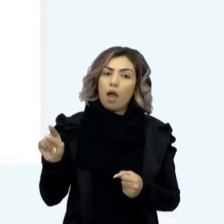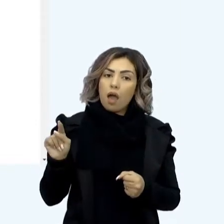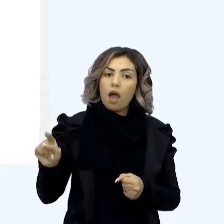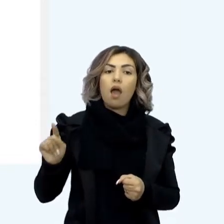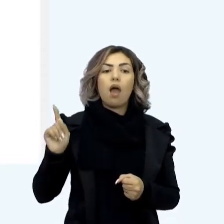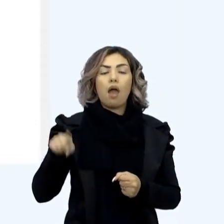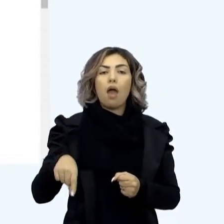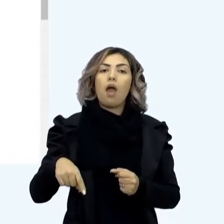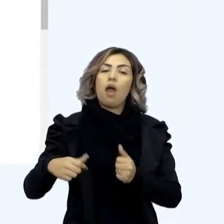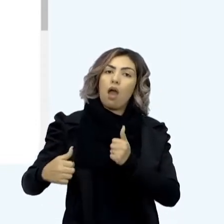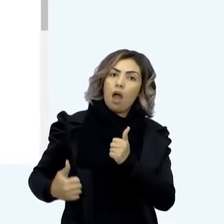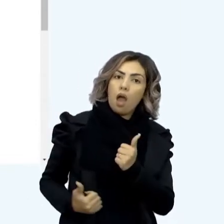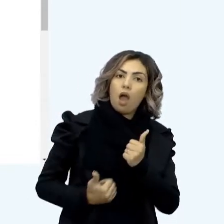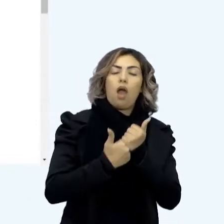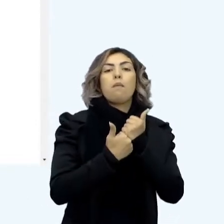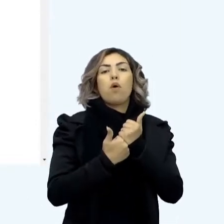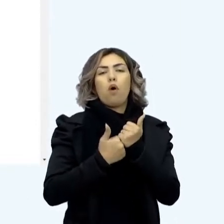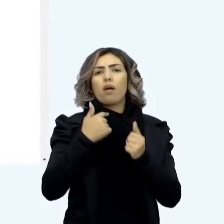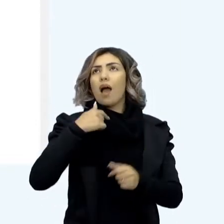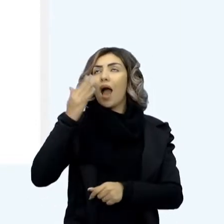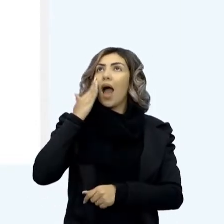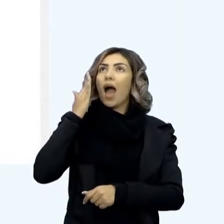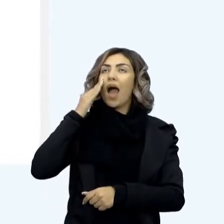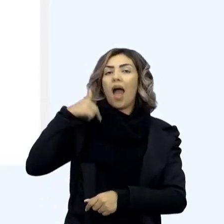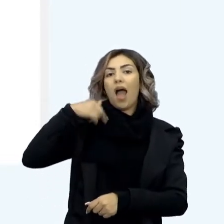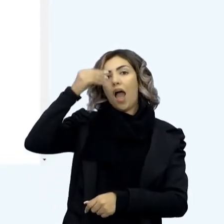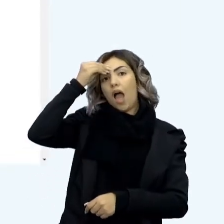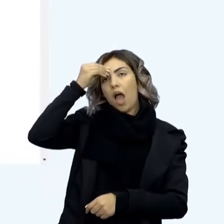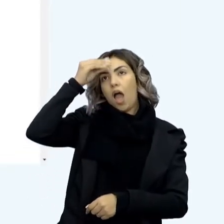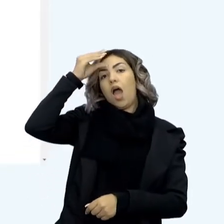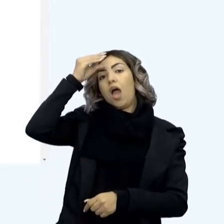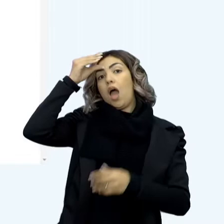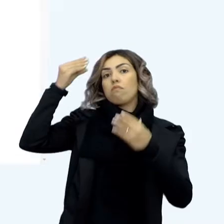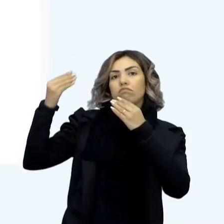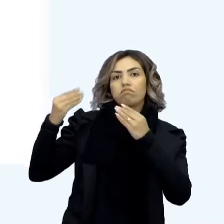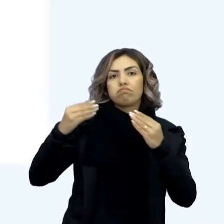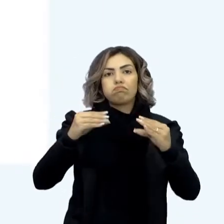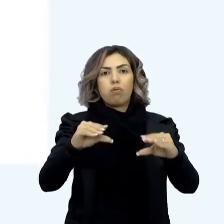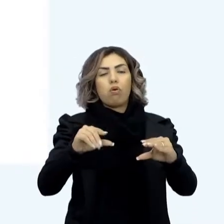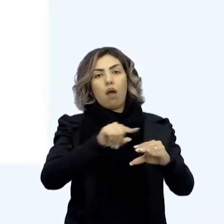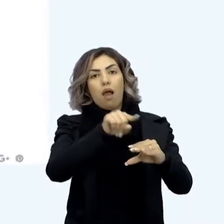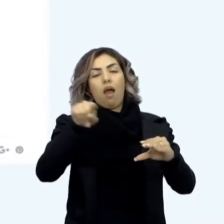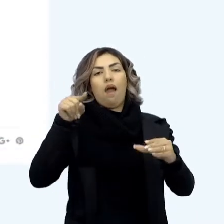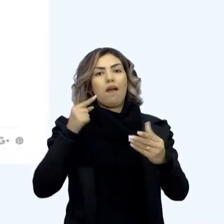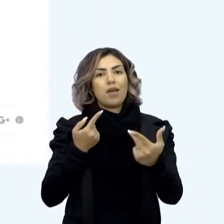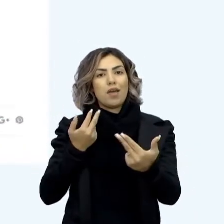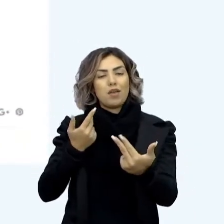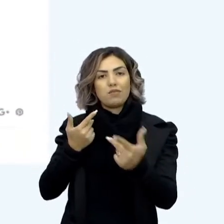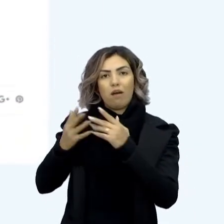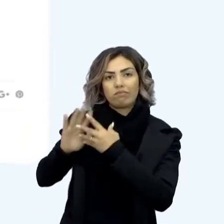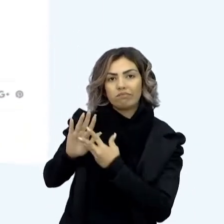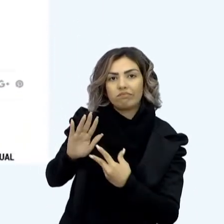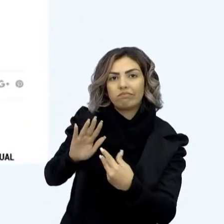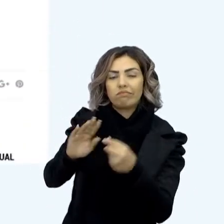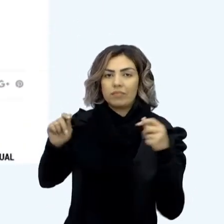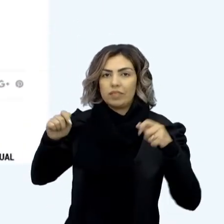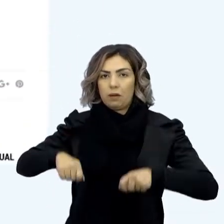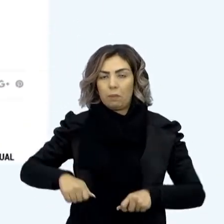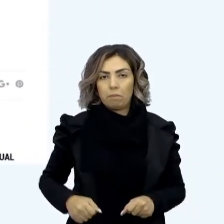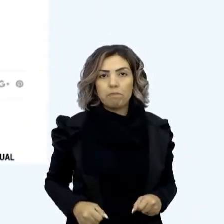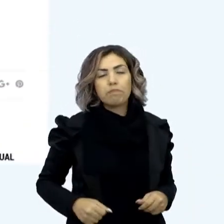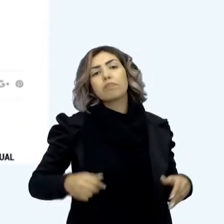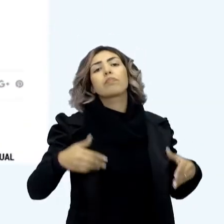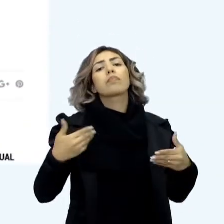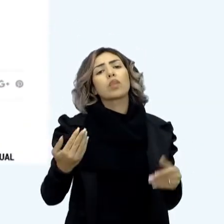de difusão e transferência do conhecimento produzido pelo projeto. O Laboratório de Conteúdos Audiovisuais se